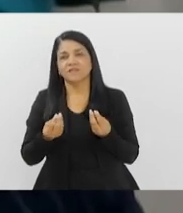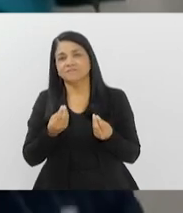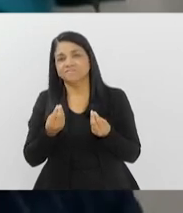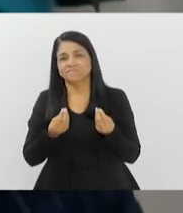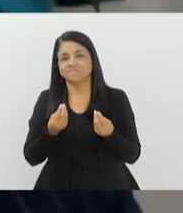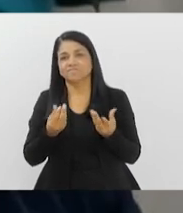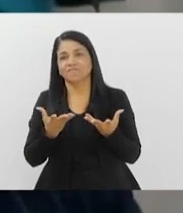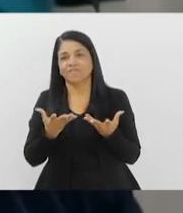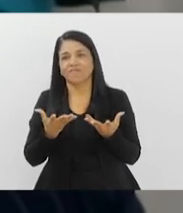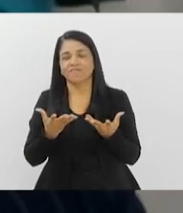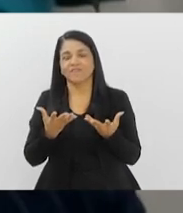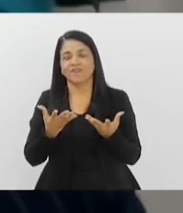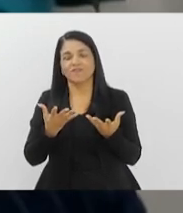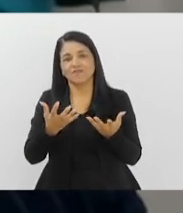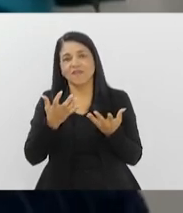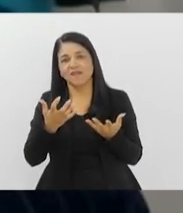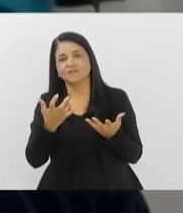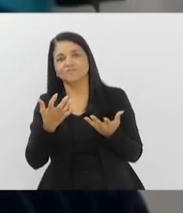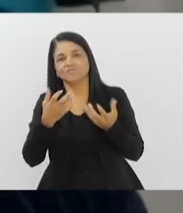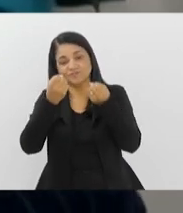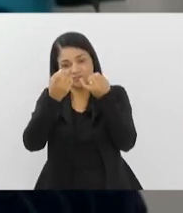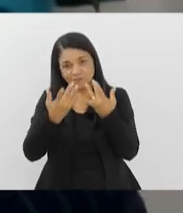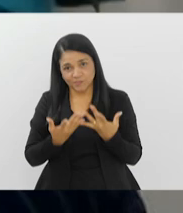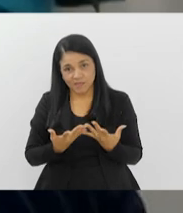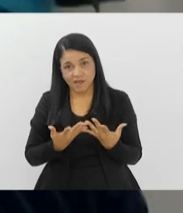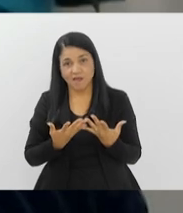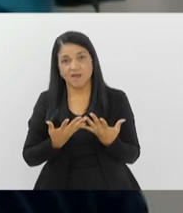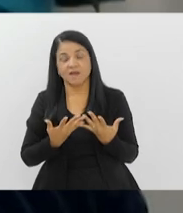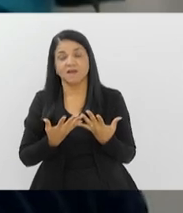eu queria ir direto aqui